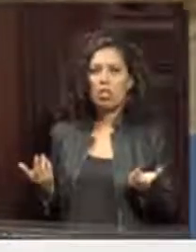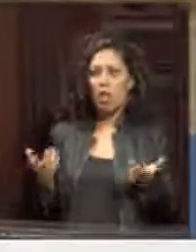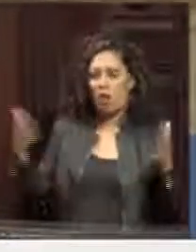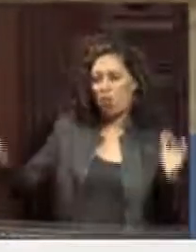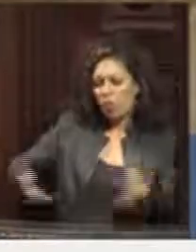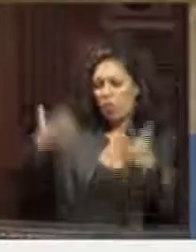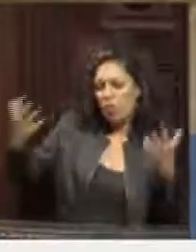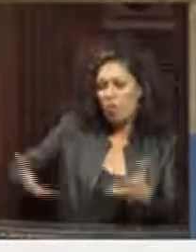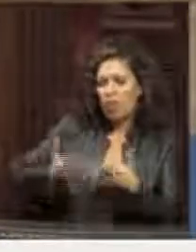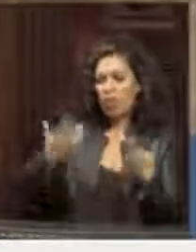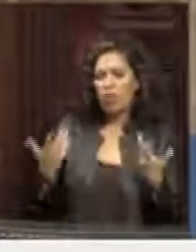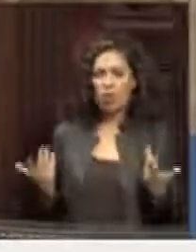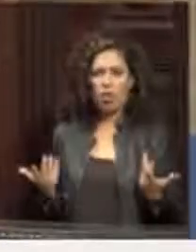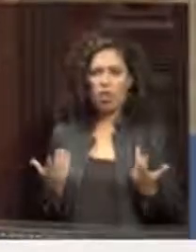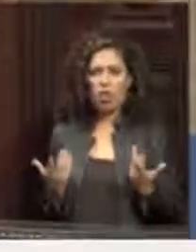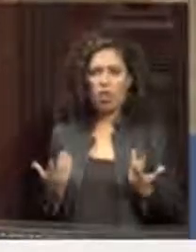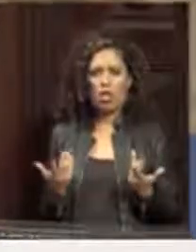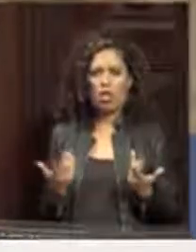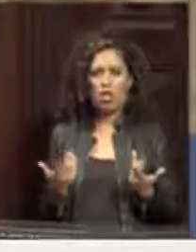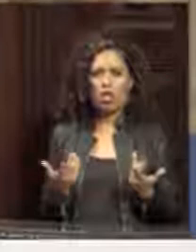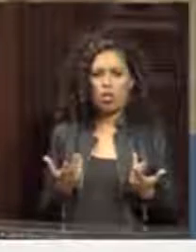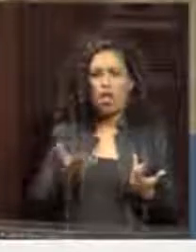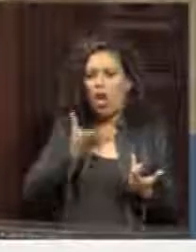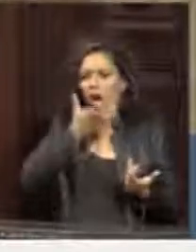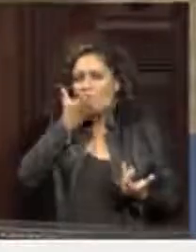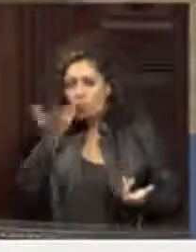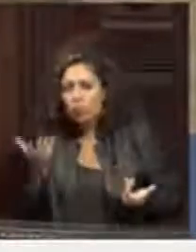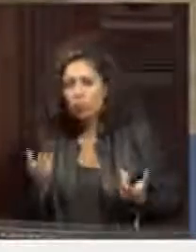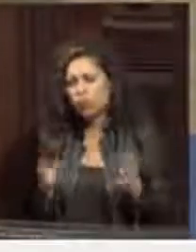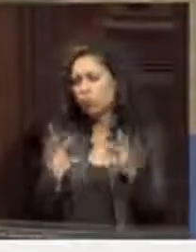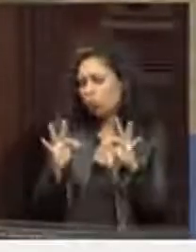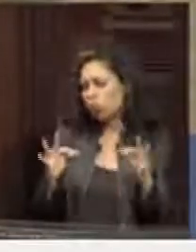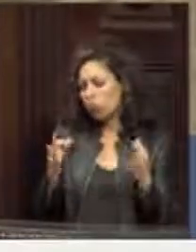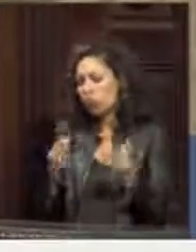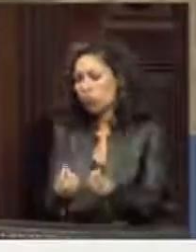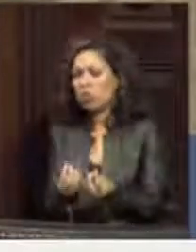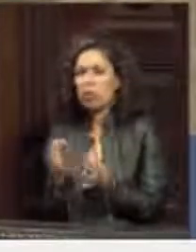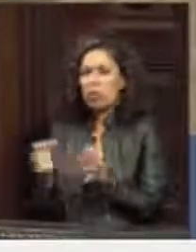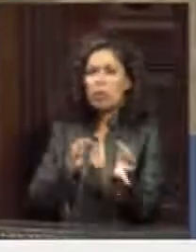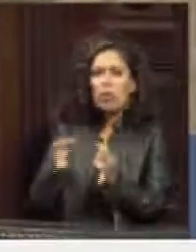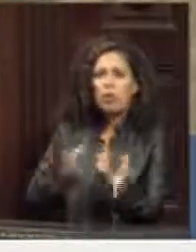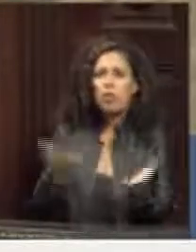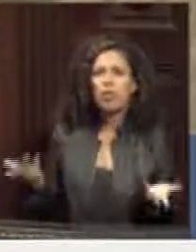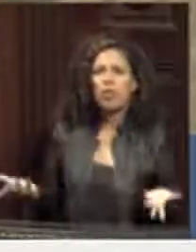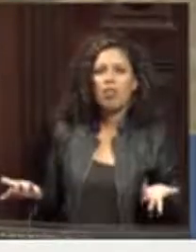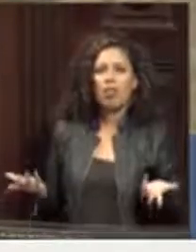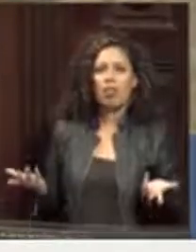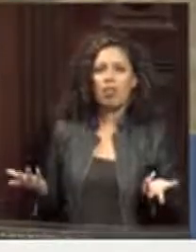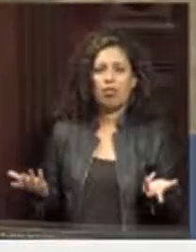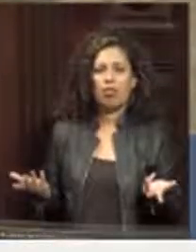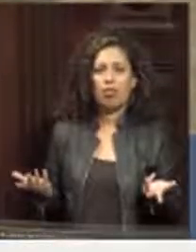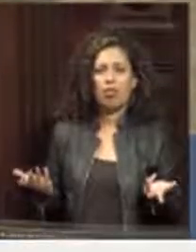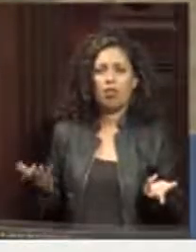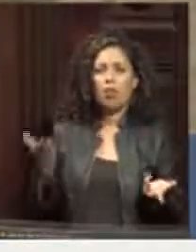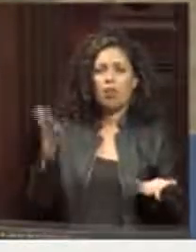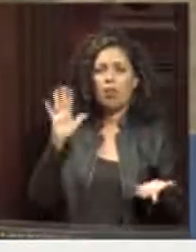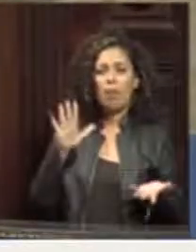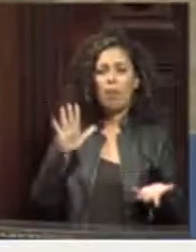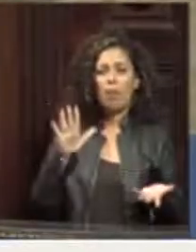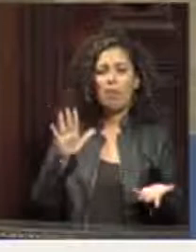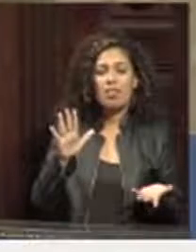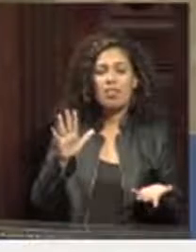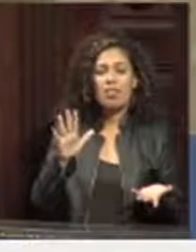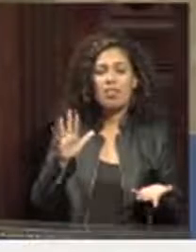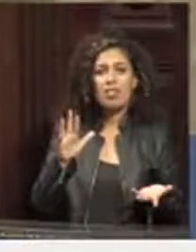produção de hortifruti está ali, uma estrada que tem o maior conjunto de hotéis de lazer do estado do Rio de Janeiro, hotéis de